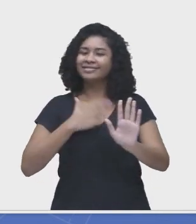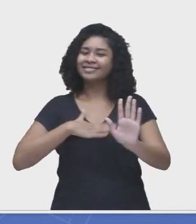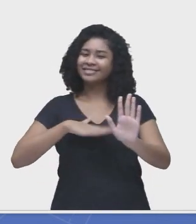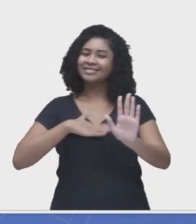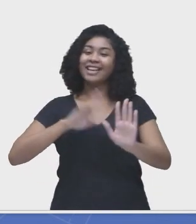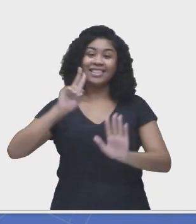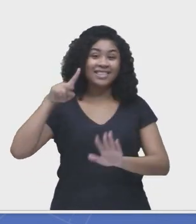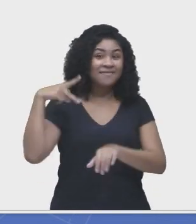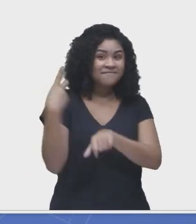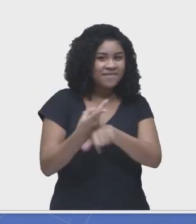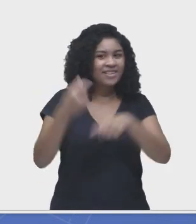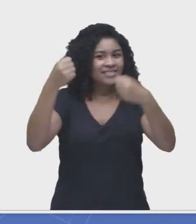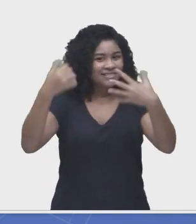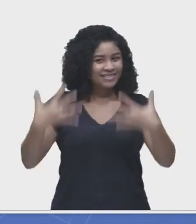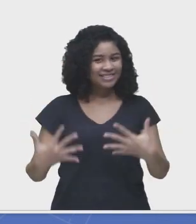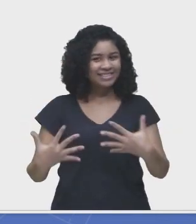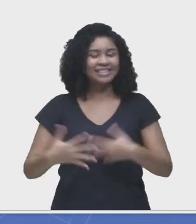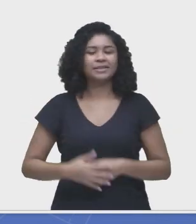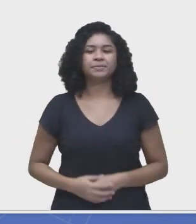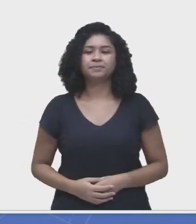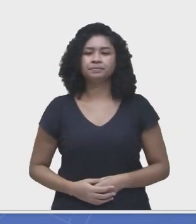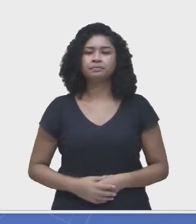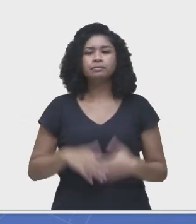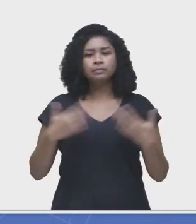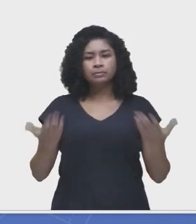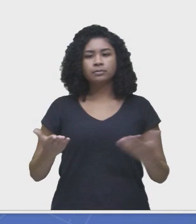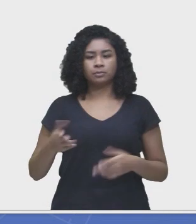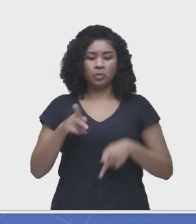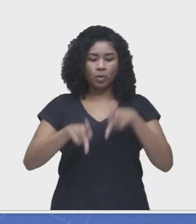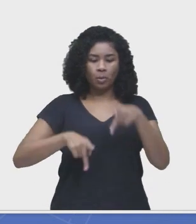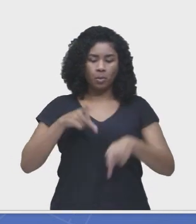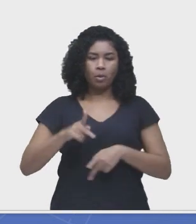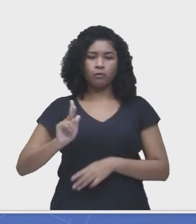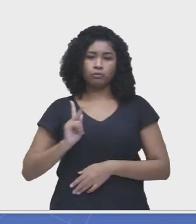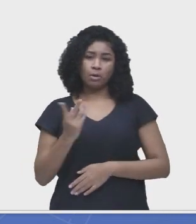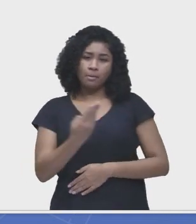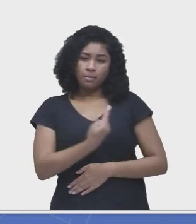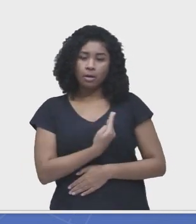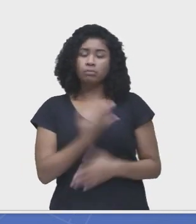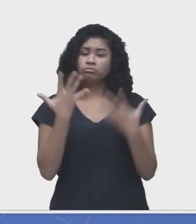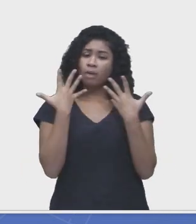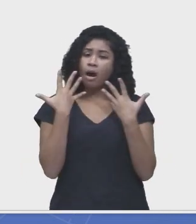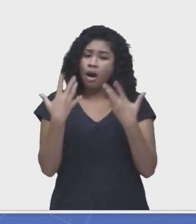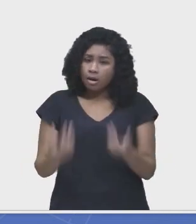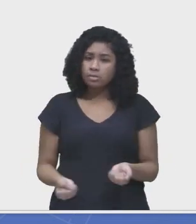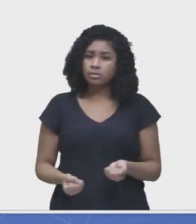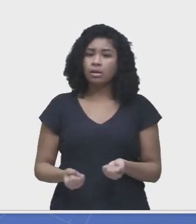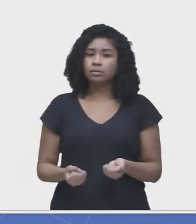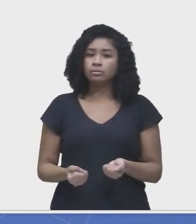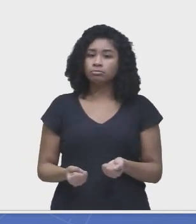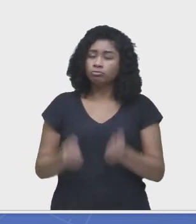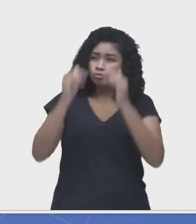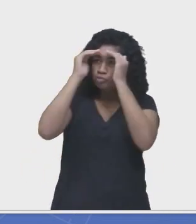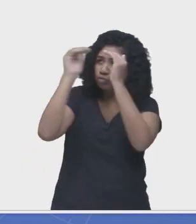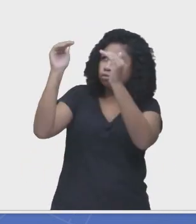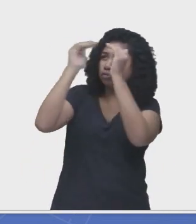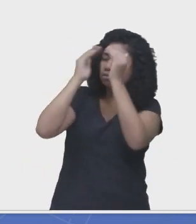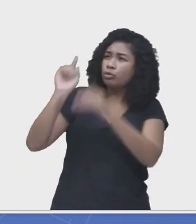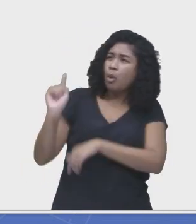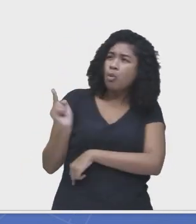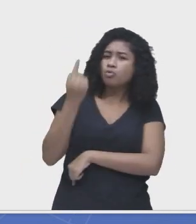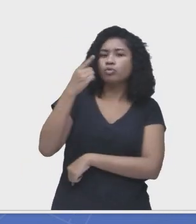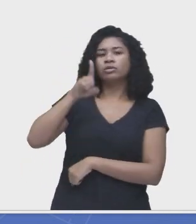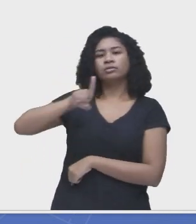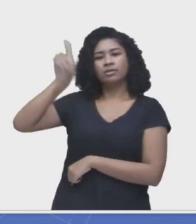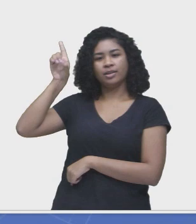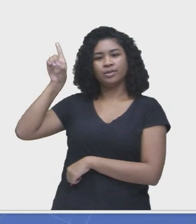hebreus, eles iniciam esse processo de adoração ao único Deus. Então, o judaísmo é a primeira religião monoteísta que nós temos